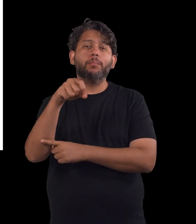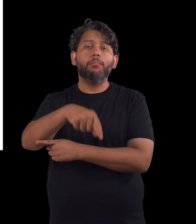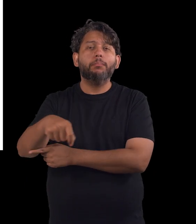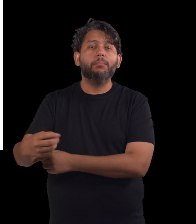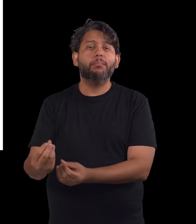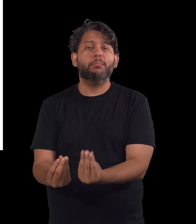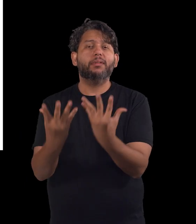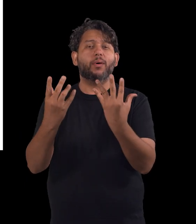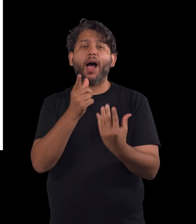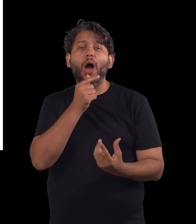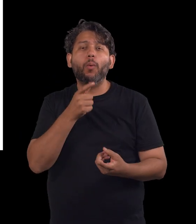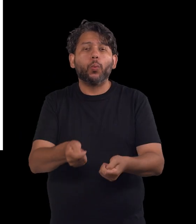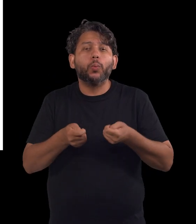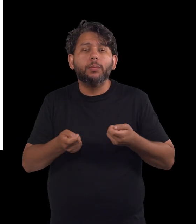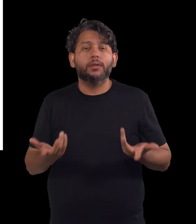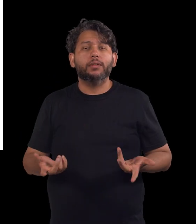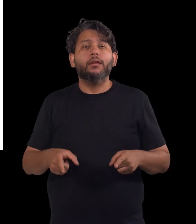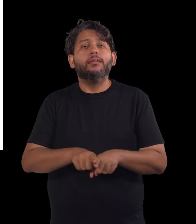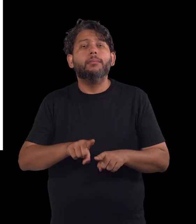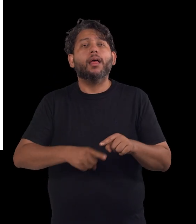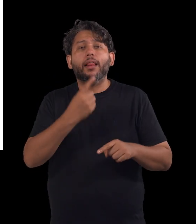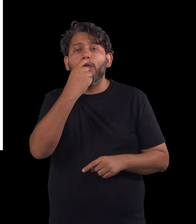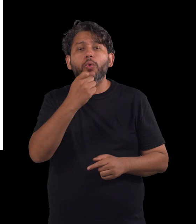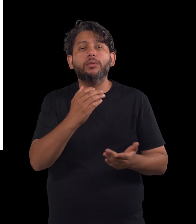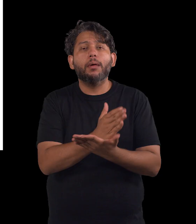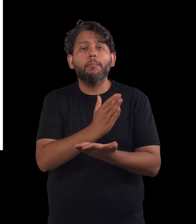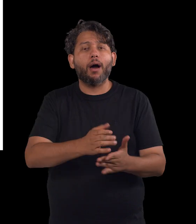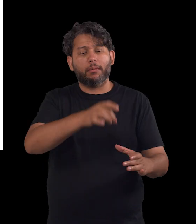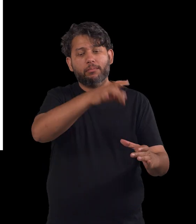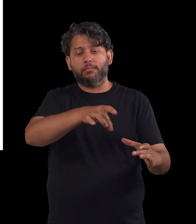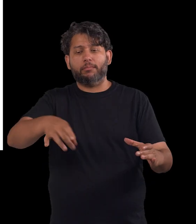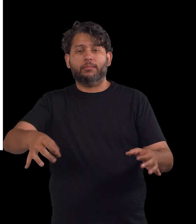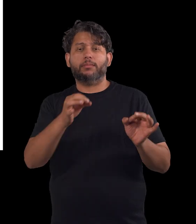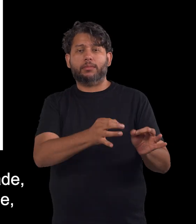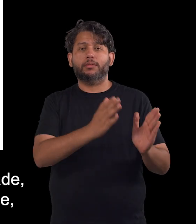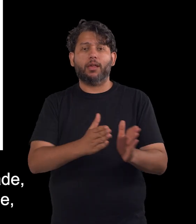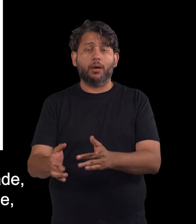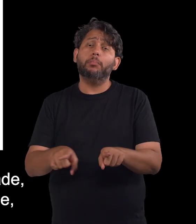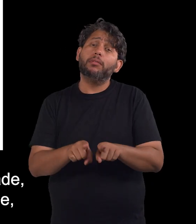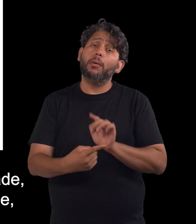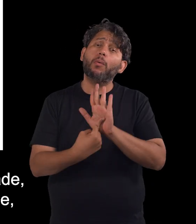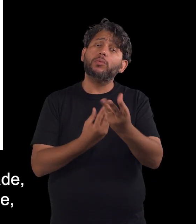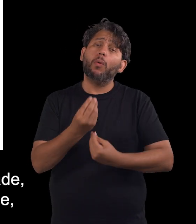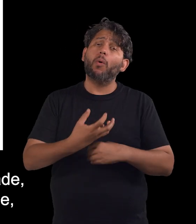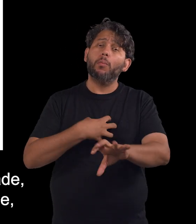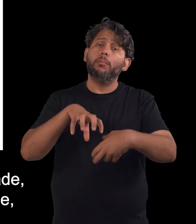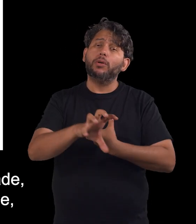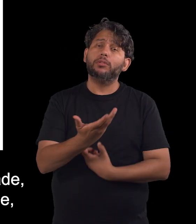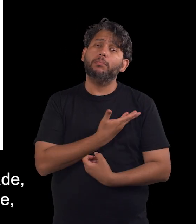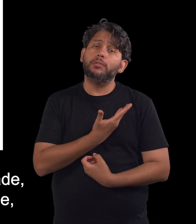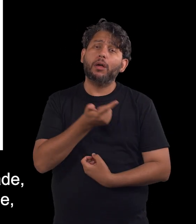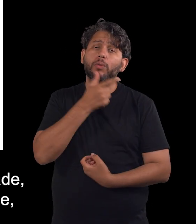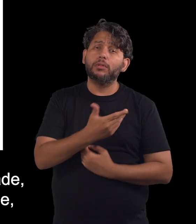remetem ao plantio de árvores, à economia de água, à correta separação do lixo, mas também a gestos de